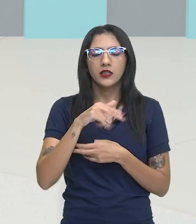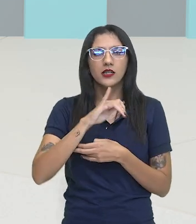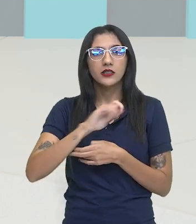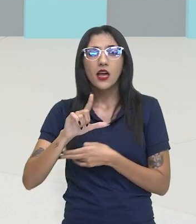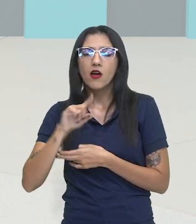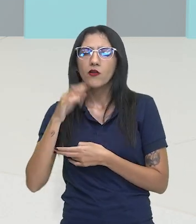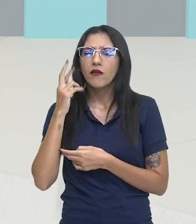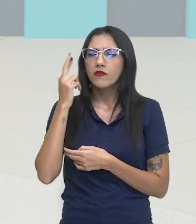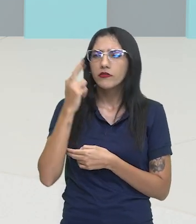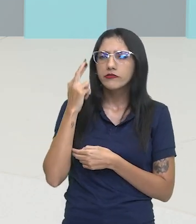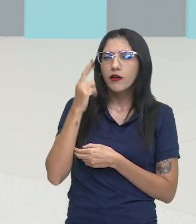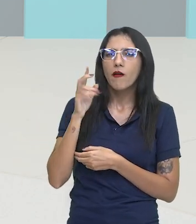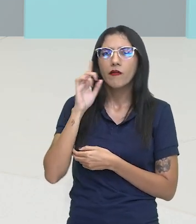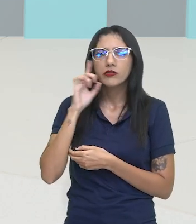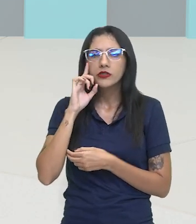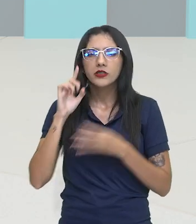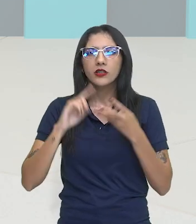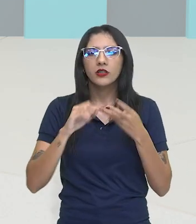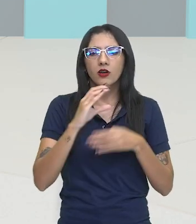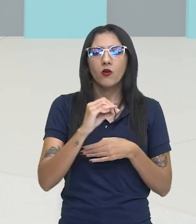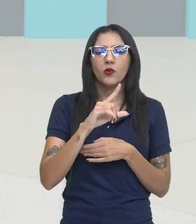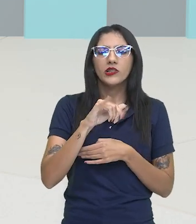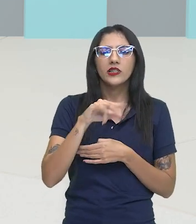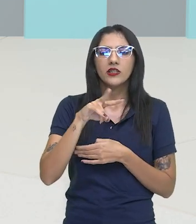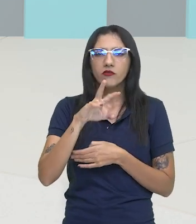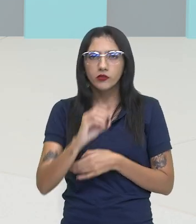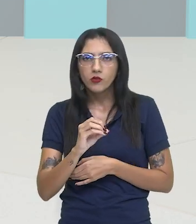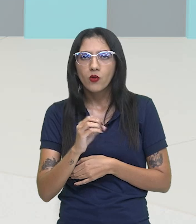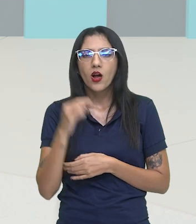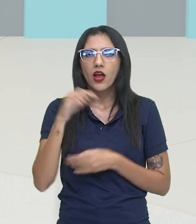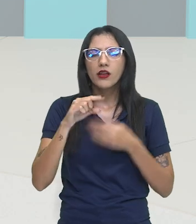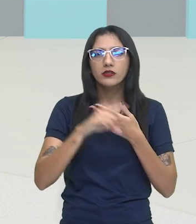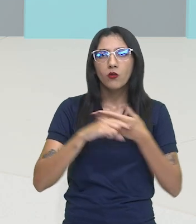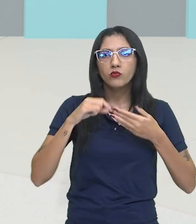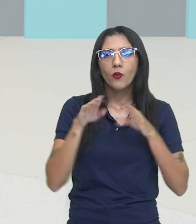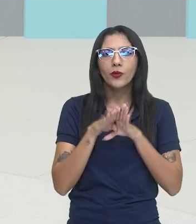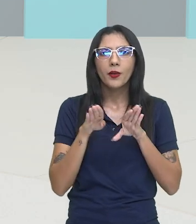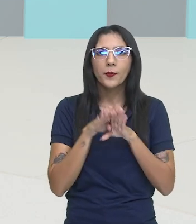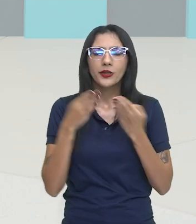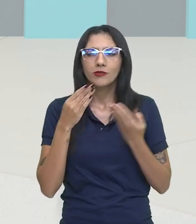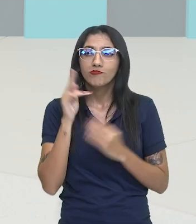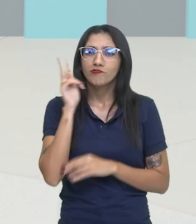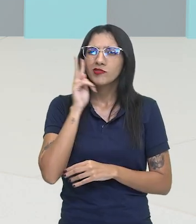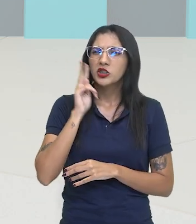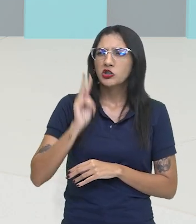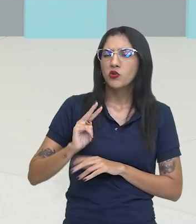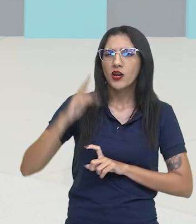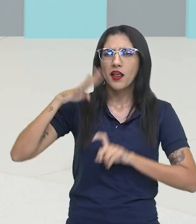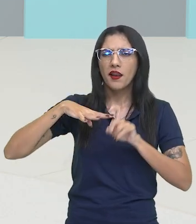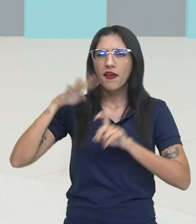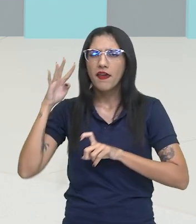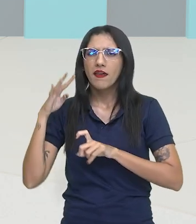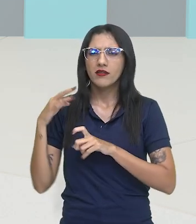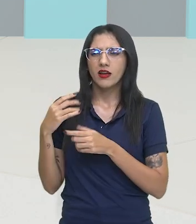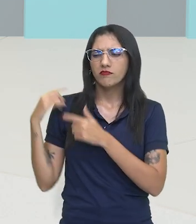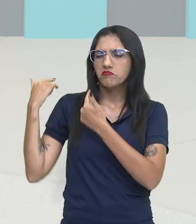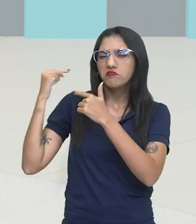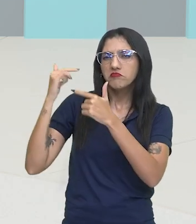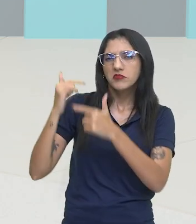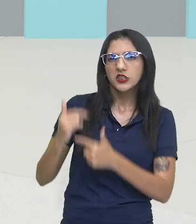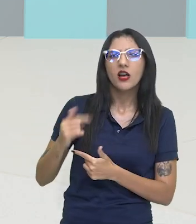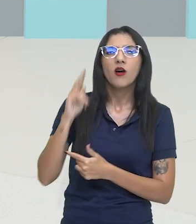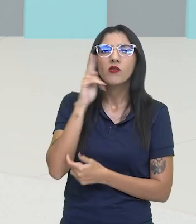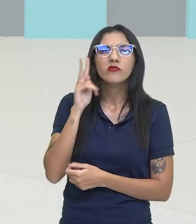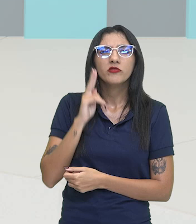com reflexão, nós temos o Olívio Jecupé, que trabalha mais com questões de lendas, essas histórias contadas no